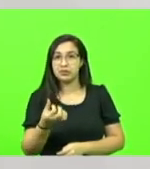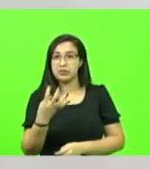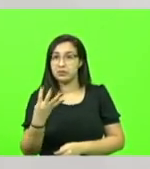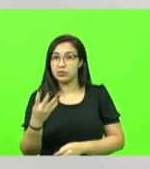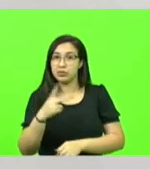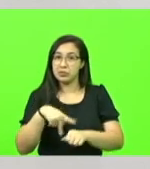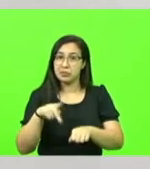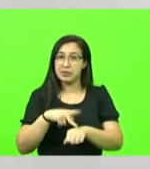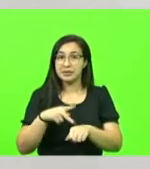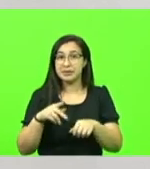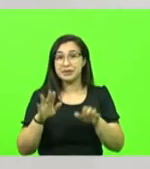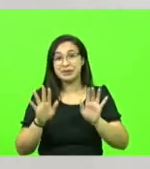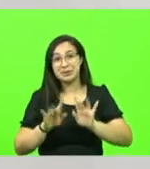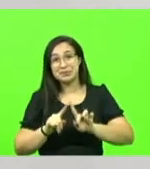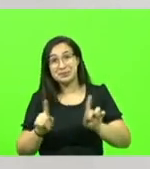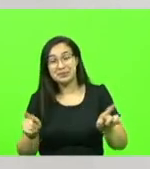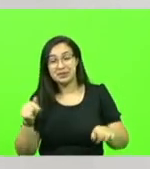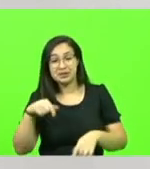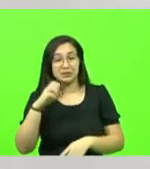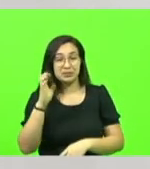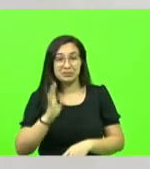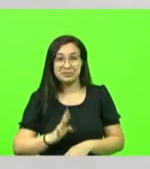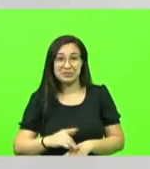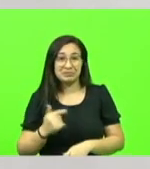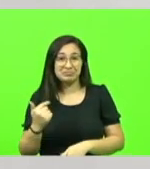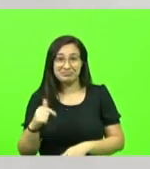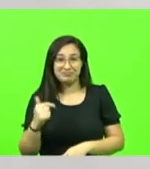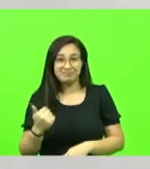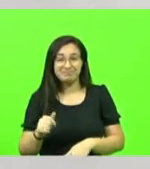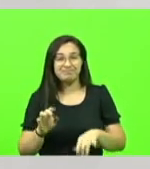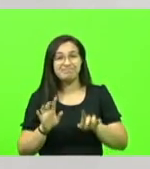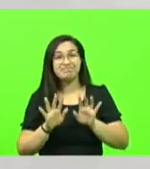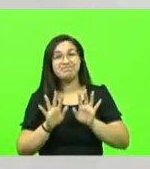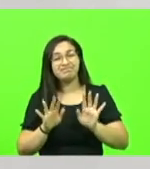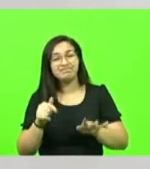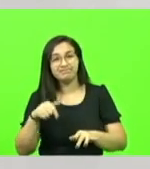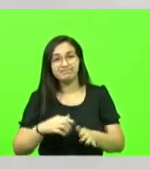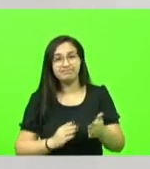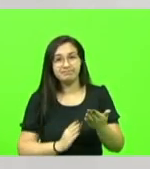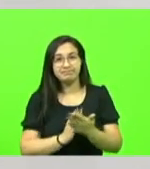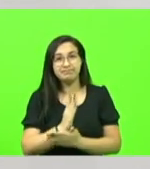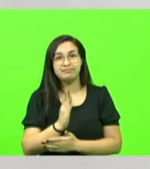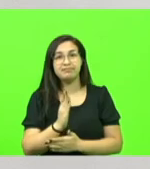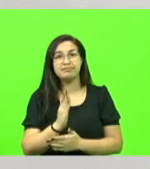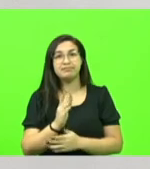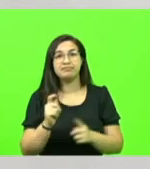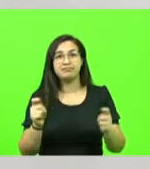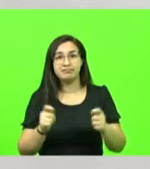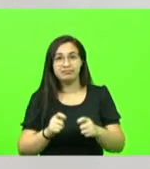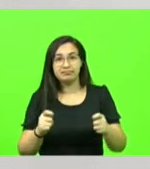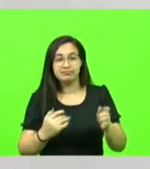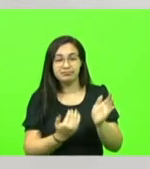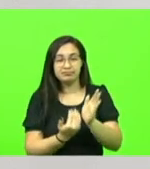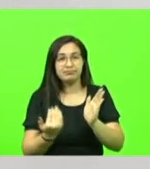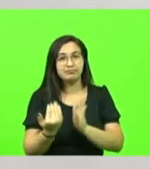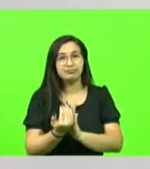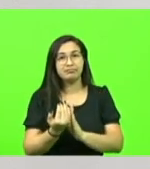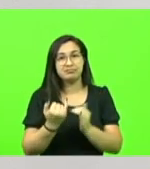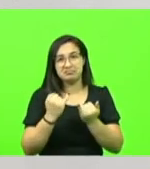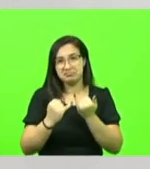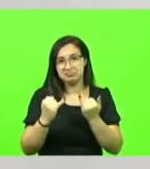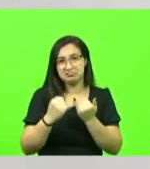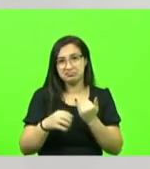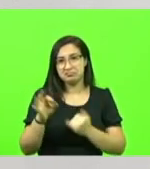menos o Brasil. Só a aprovação dessa PEC garantiria um crescimento de 0,5% ao ano, só simplificando o nosso